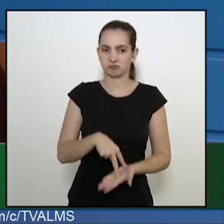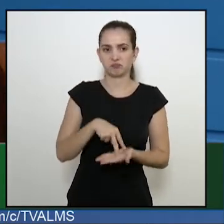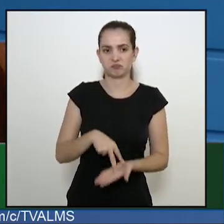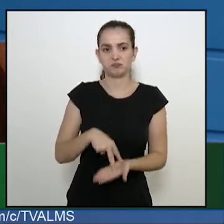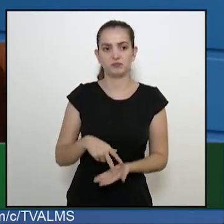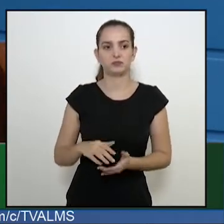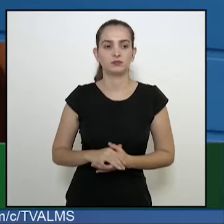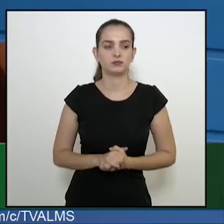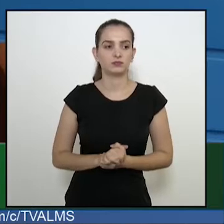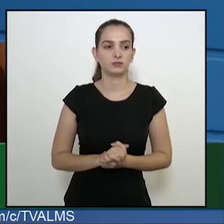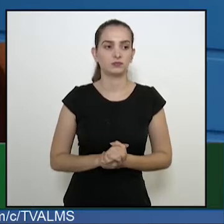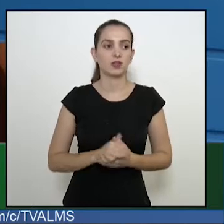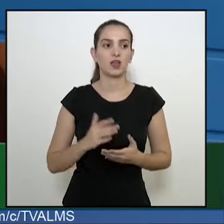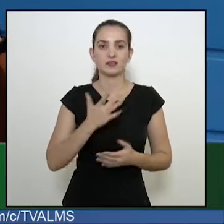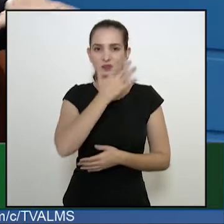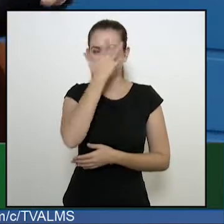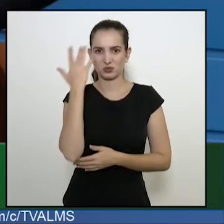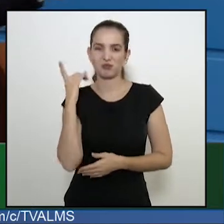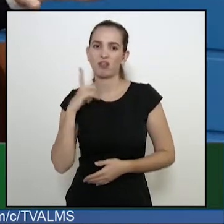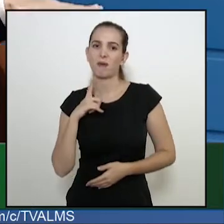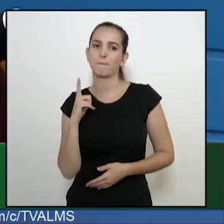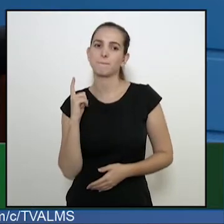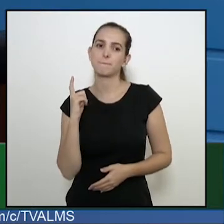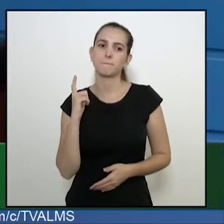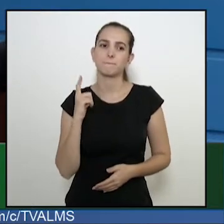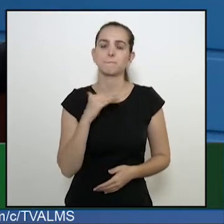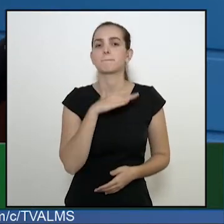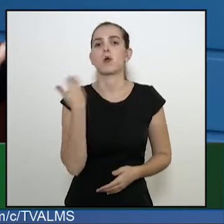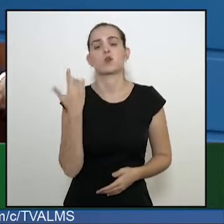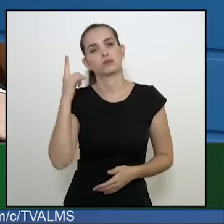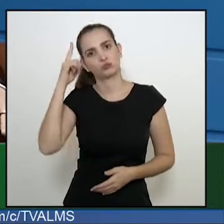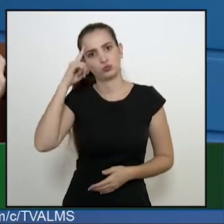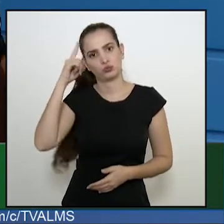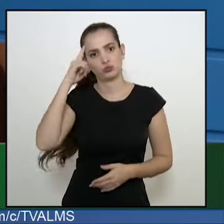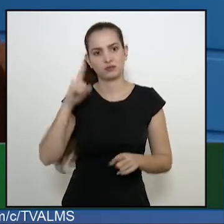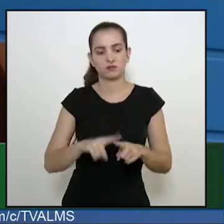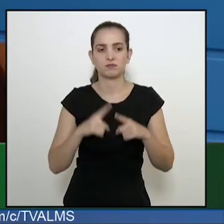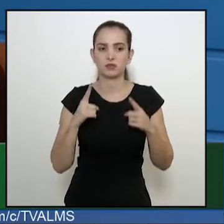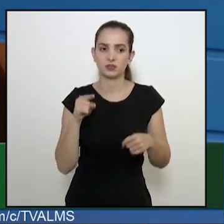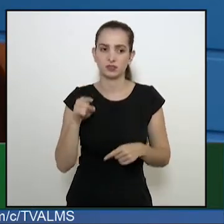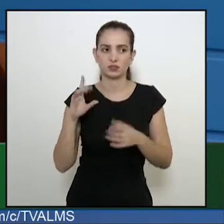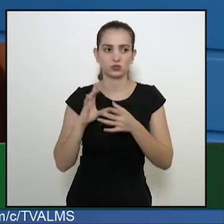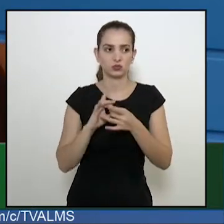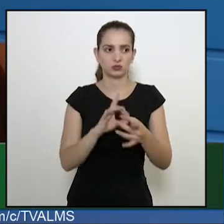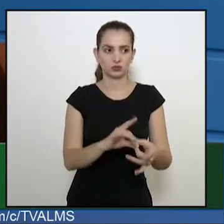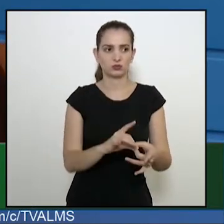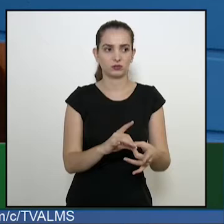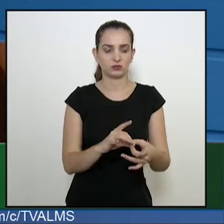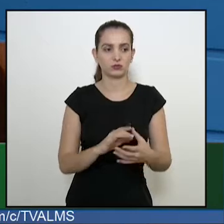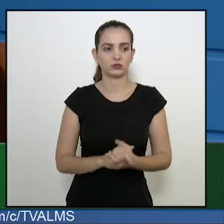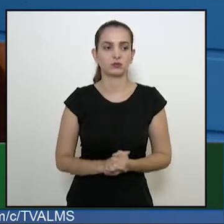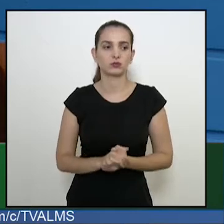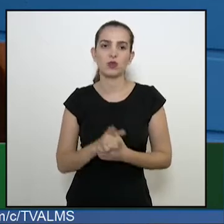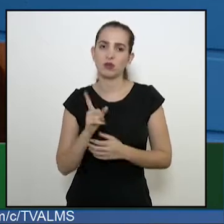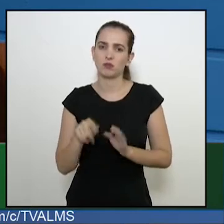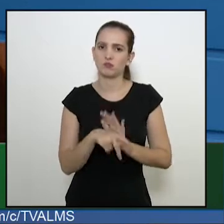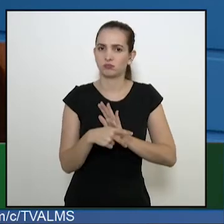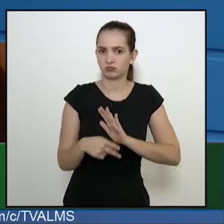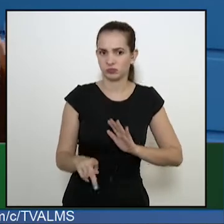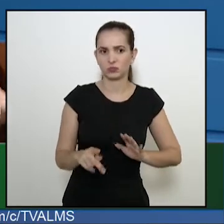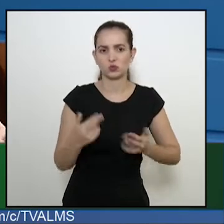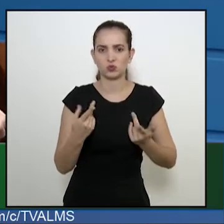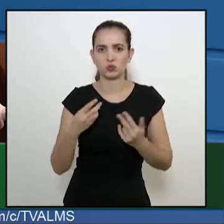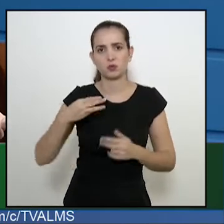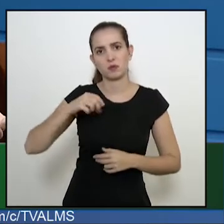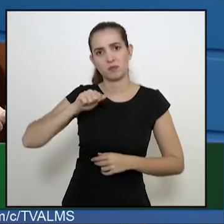propriedade. As pessoas são assassinadas todos os dias, mas esse caso ele é simbólico. Ele é simbólico, como foi o